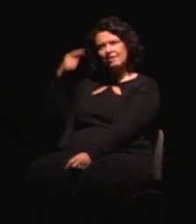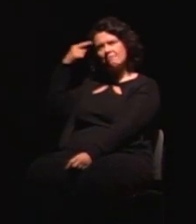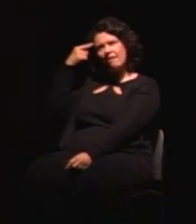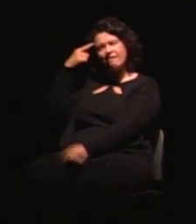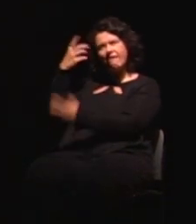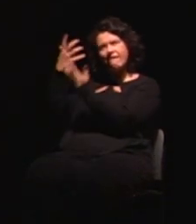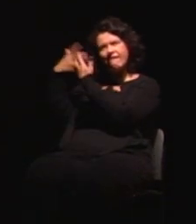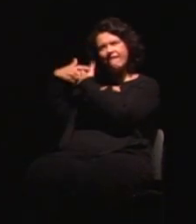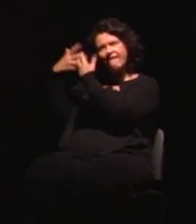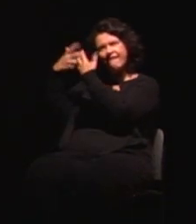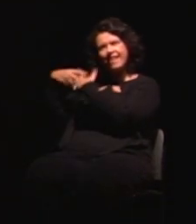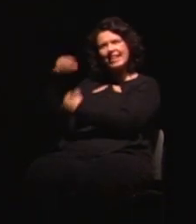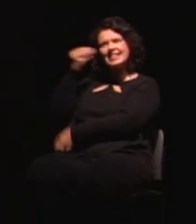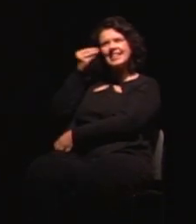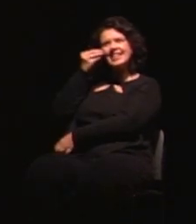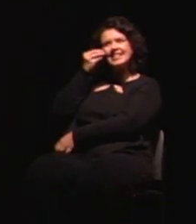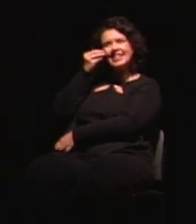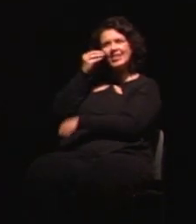para motivar.